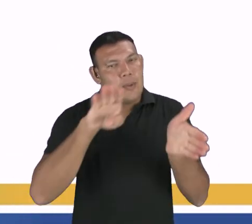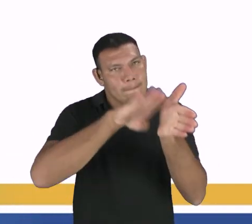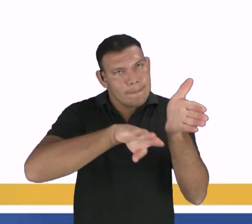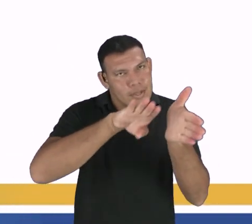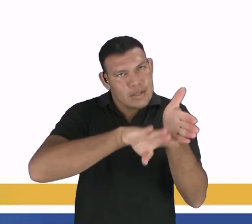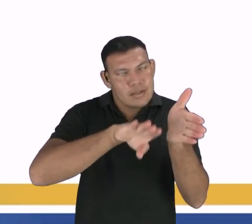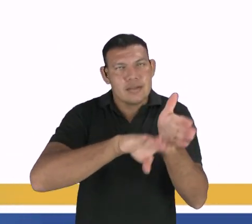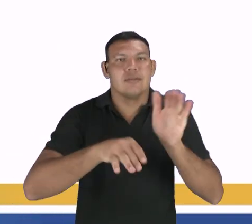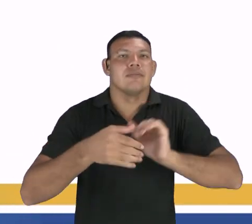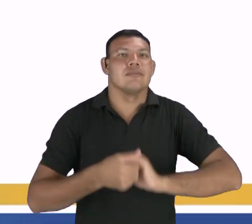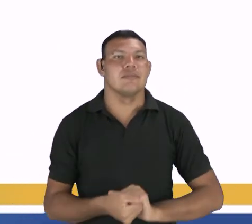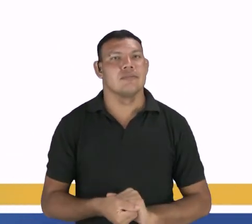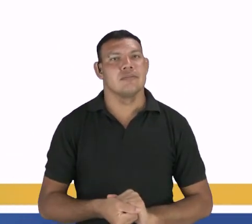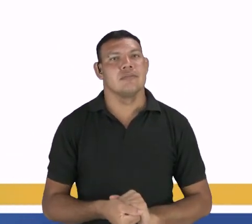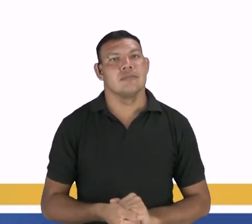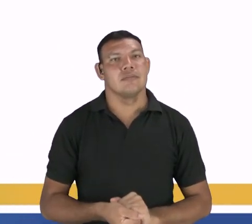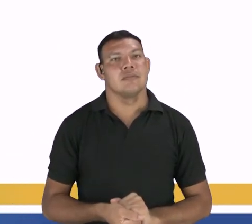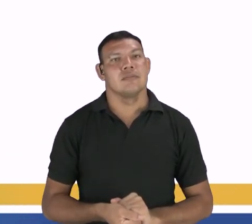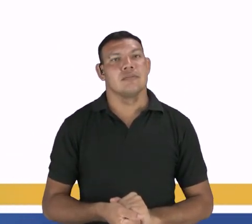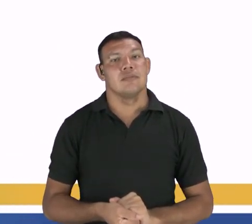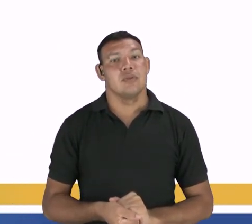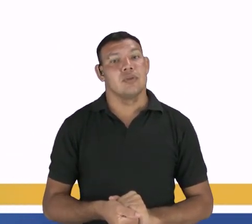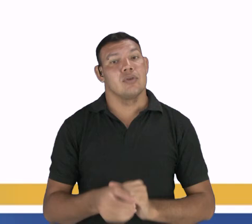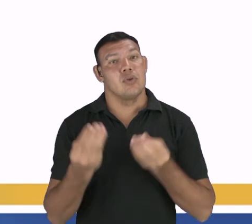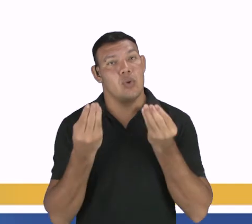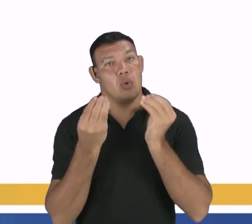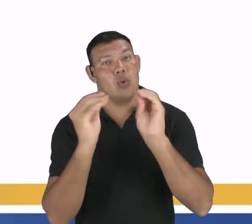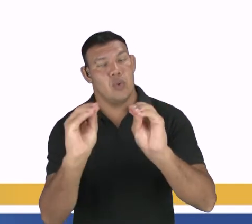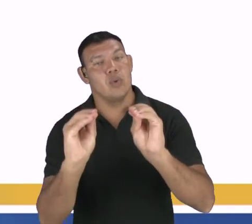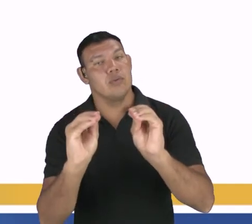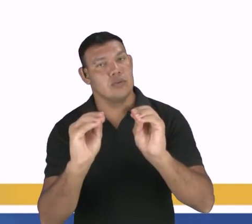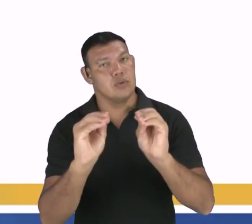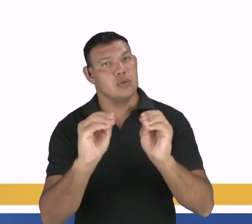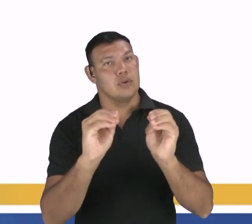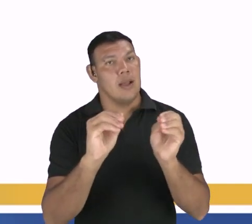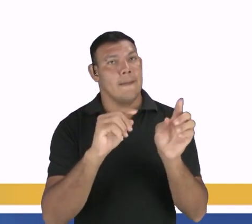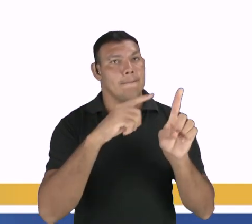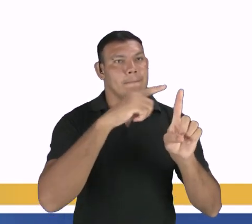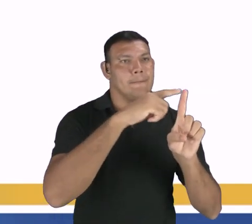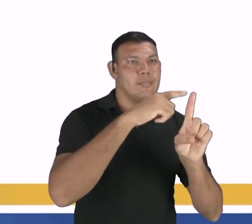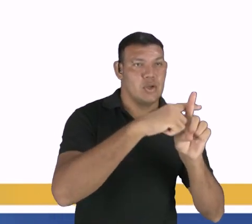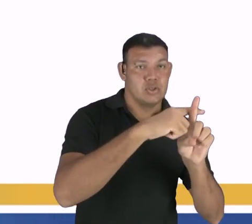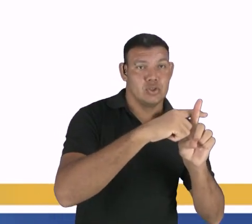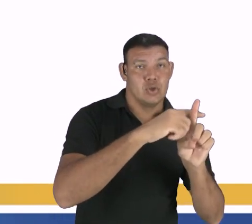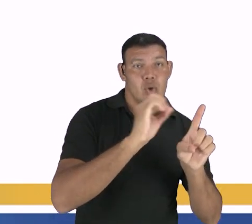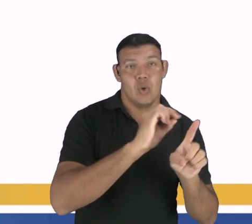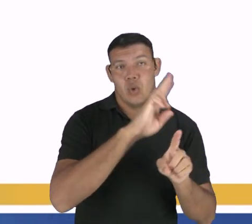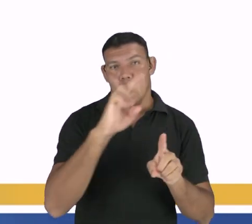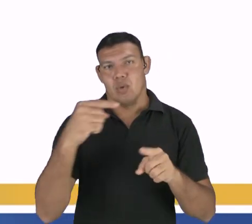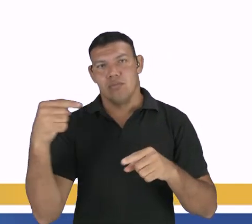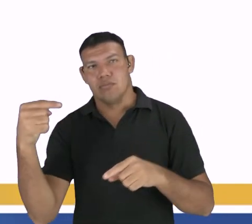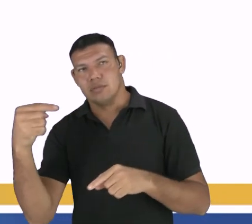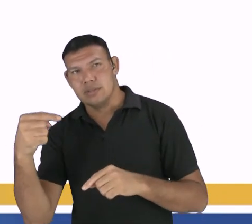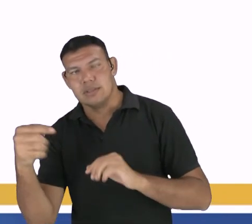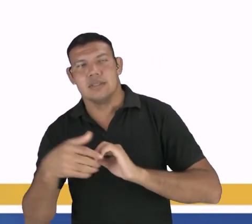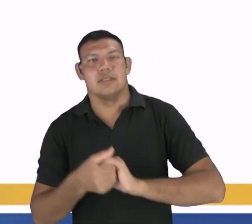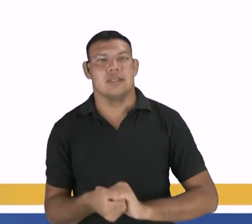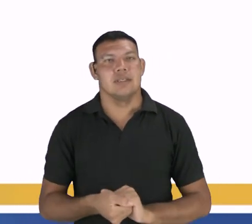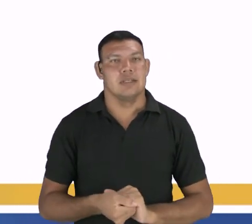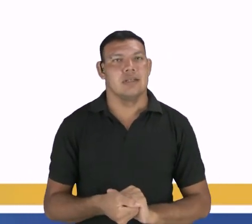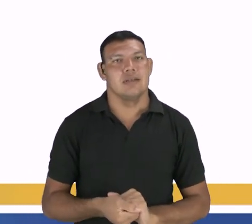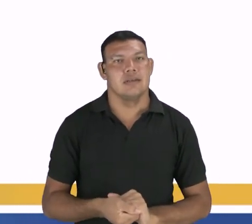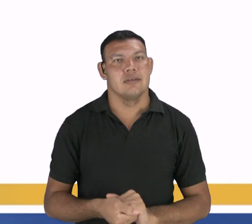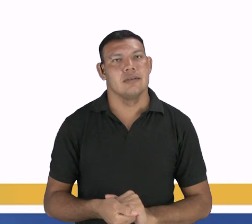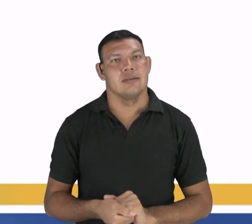subtraímos os módulos desses números, né? E mantemos o sinal do número que está mais distante da origem, ou